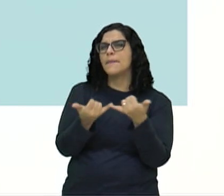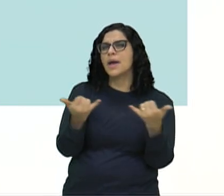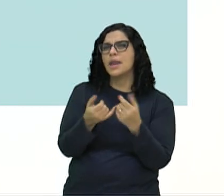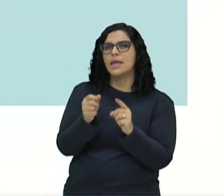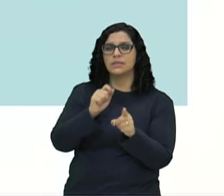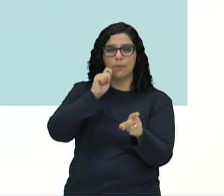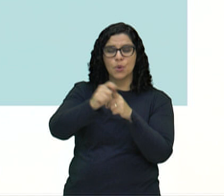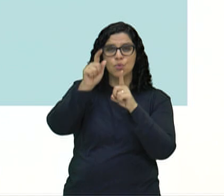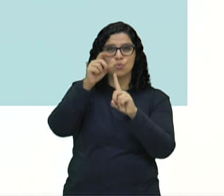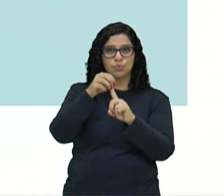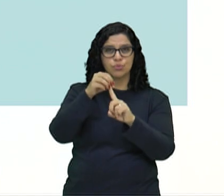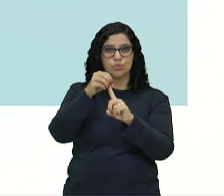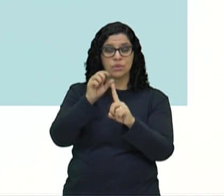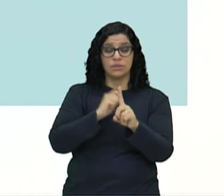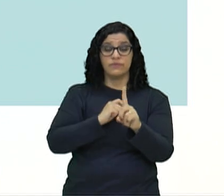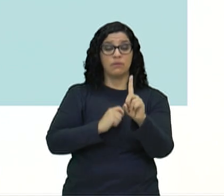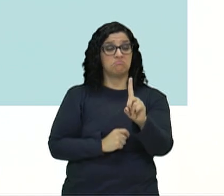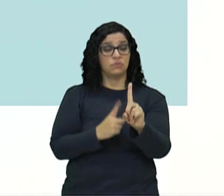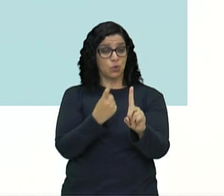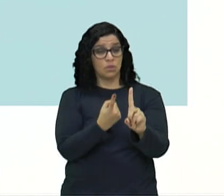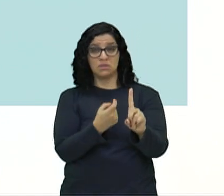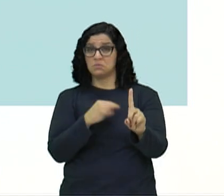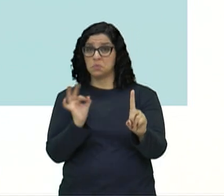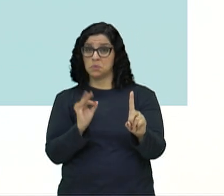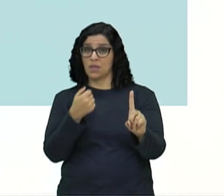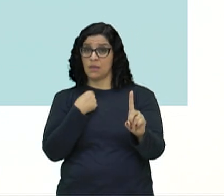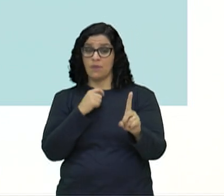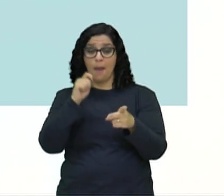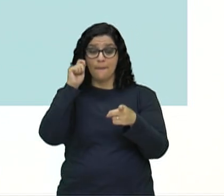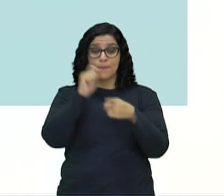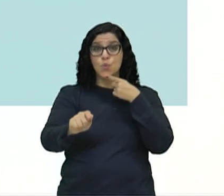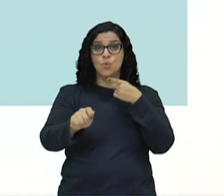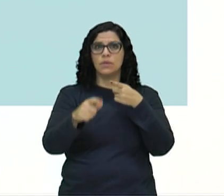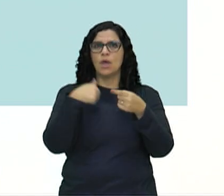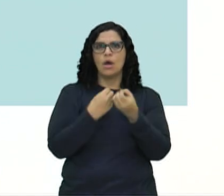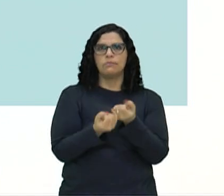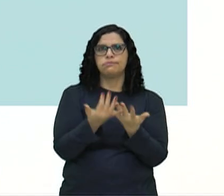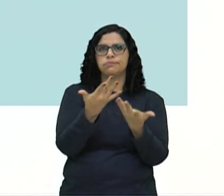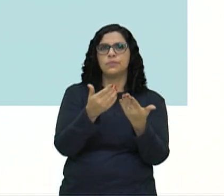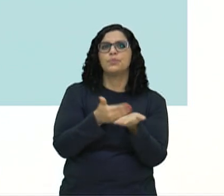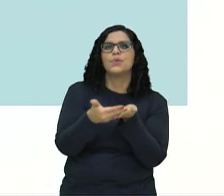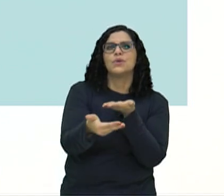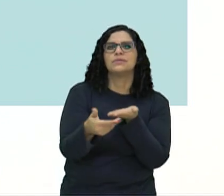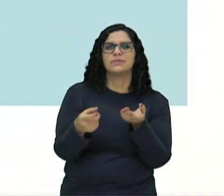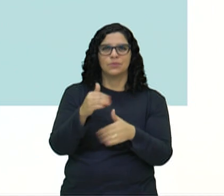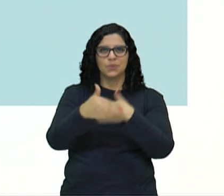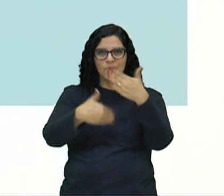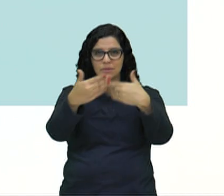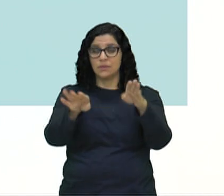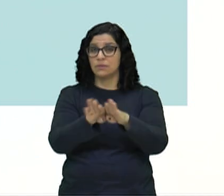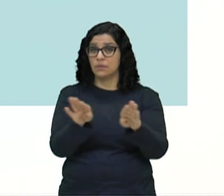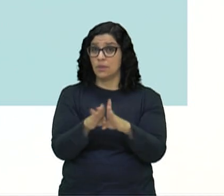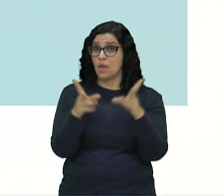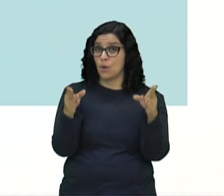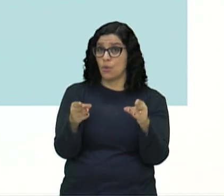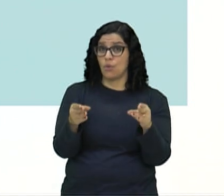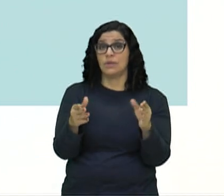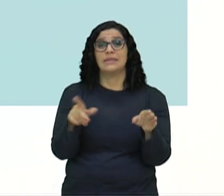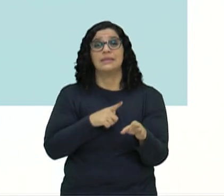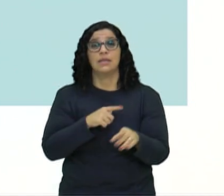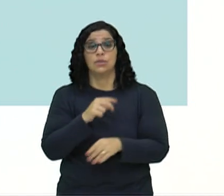O fósforo parado, ele não queima. Mas quando você risca ele na caixa, você deu energia para começar o processo. Então, gasta